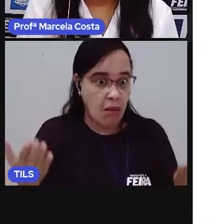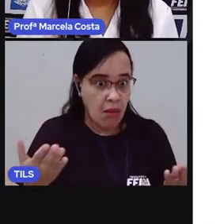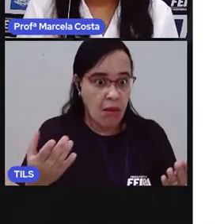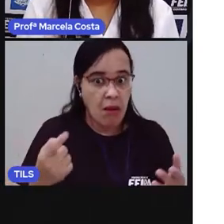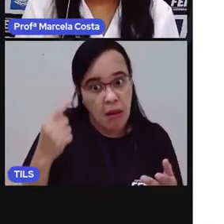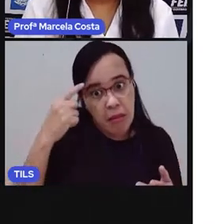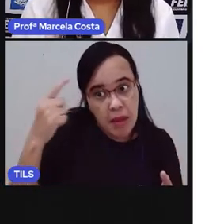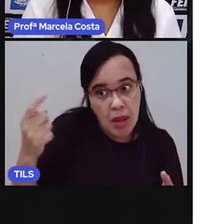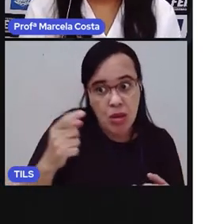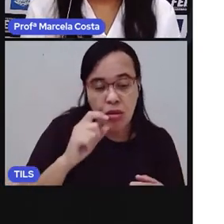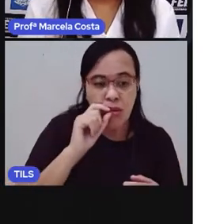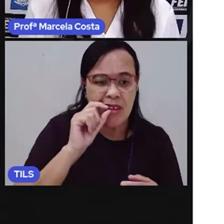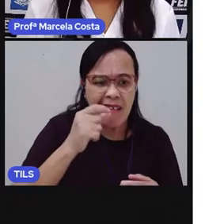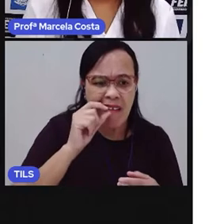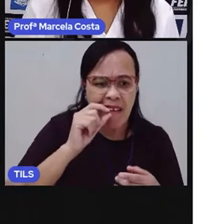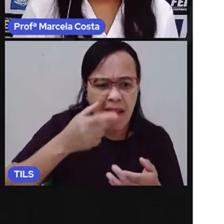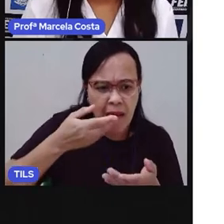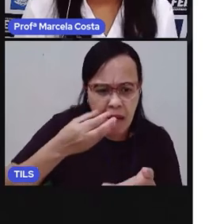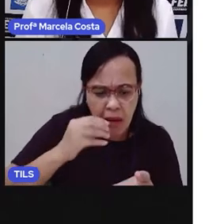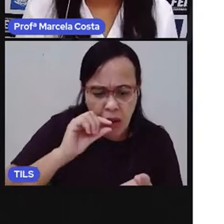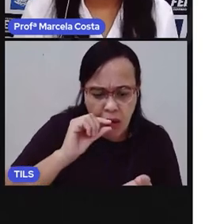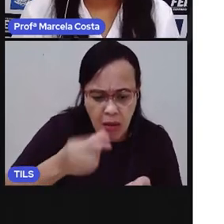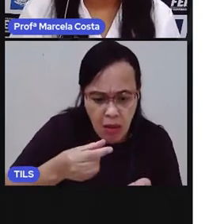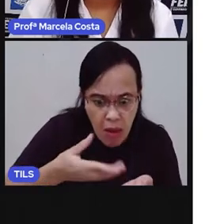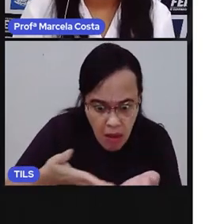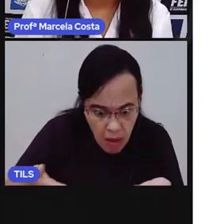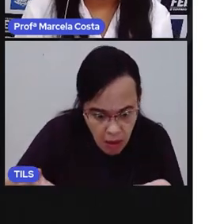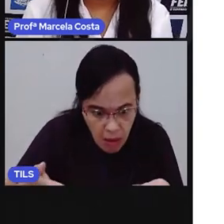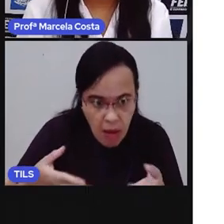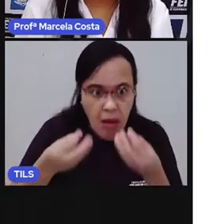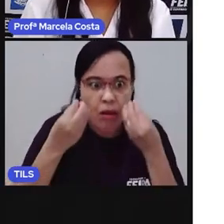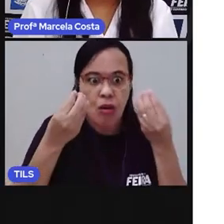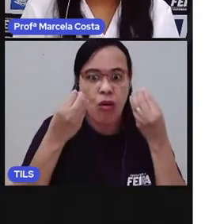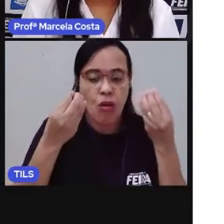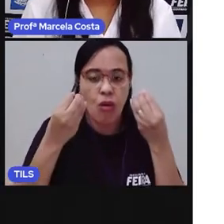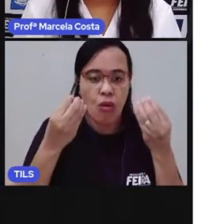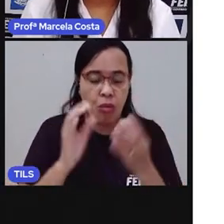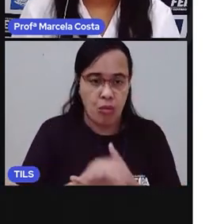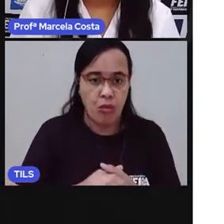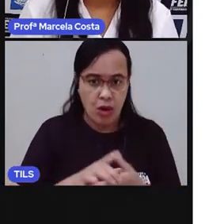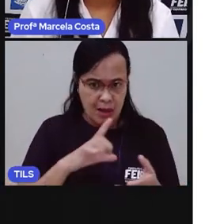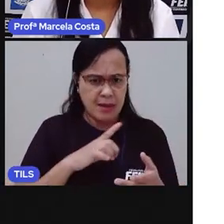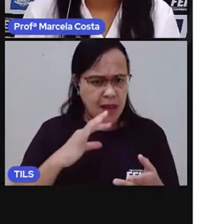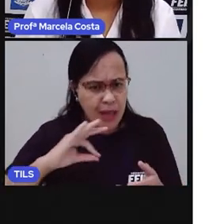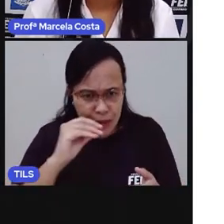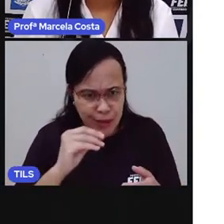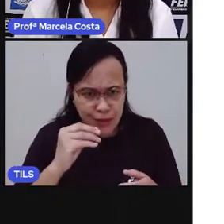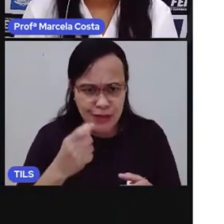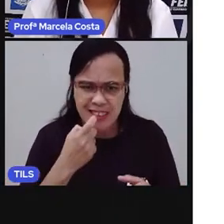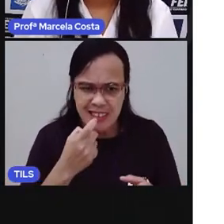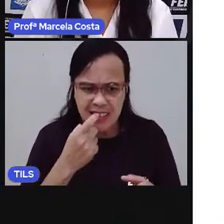dente? Conta aí pra mim, você tem todos os dentes da sua boca ou já perdeu algum?